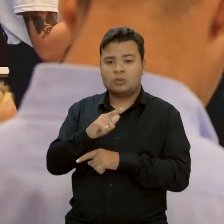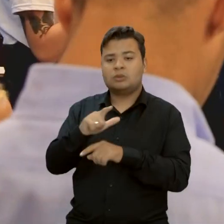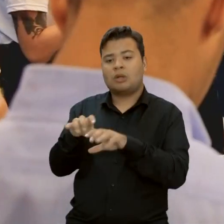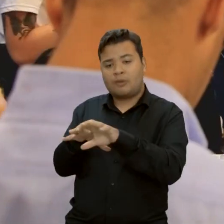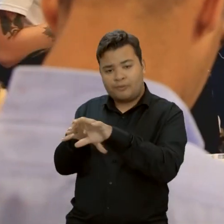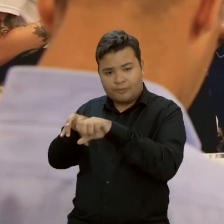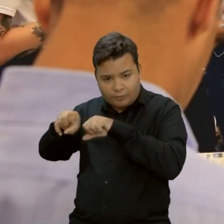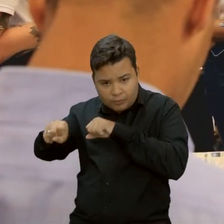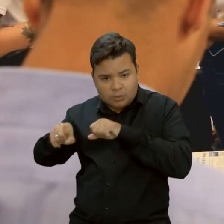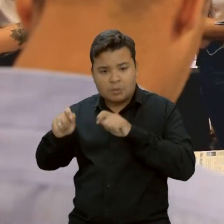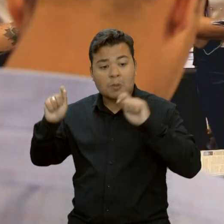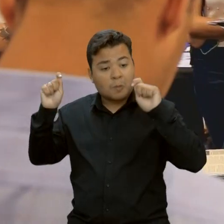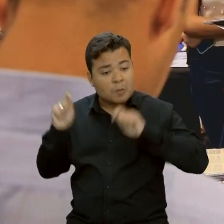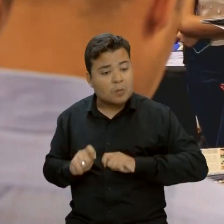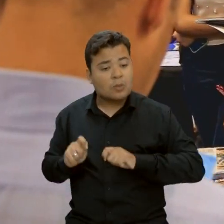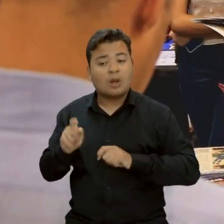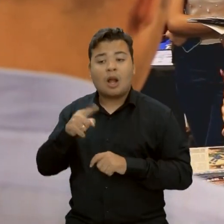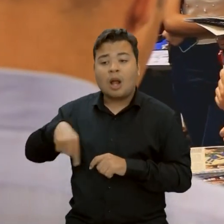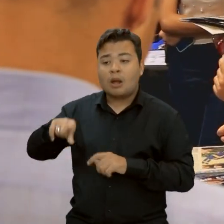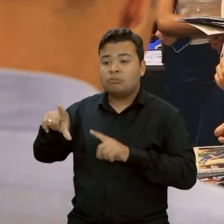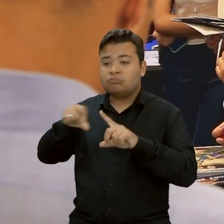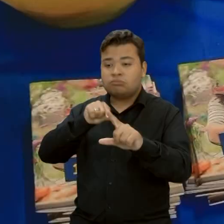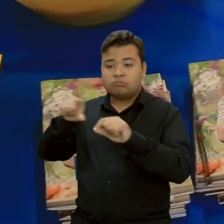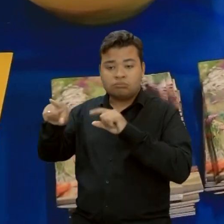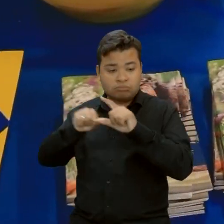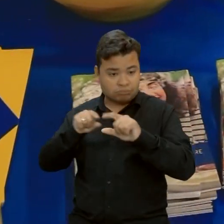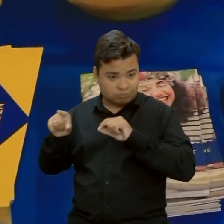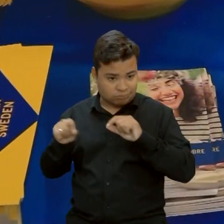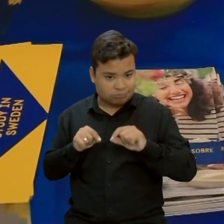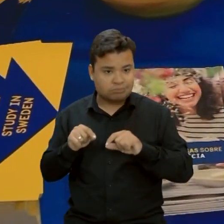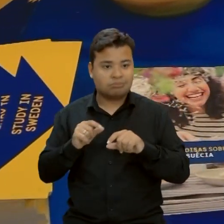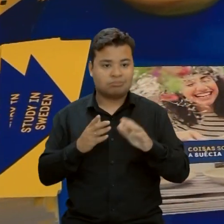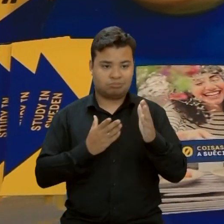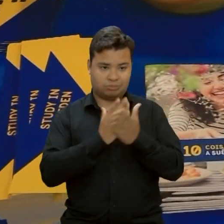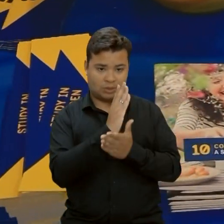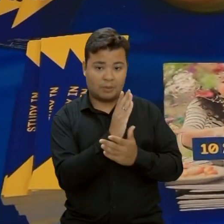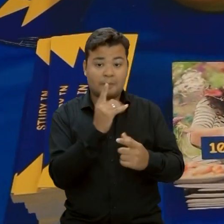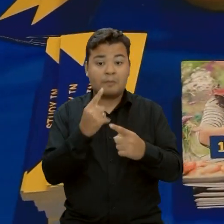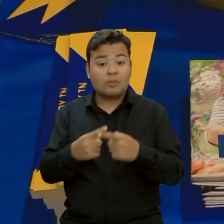que permita com que eles sejam selecionados, porque o processo é muito